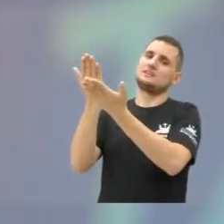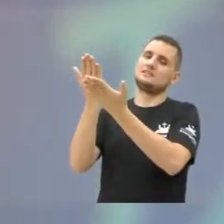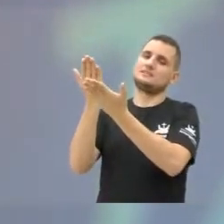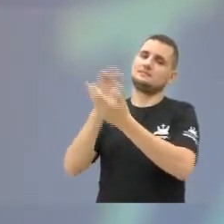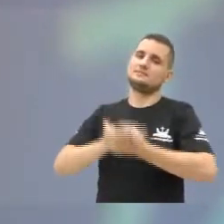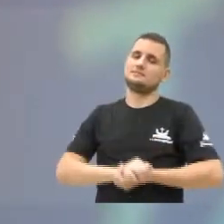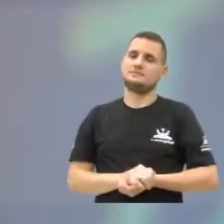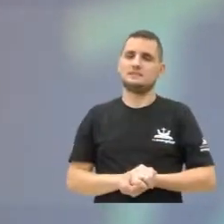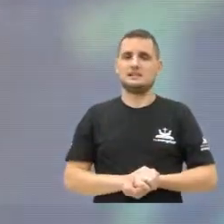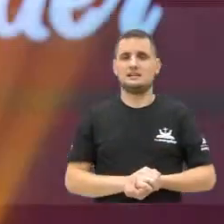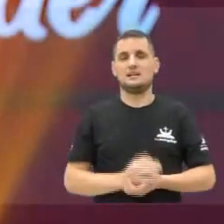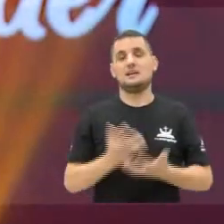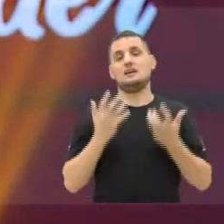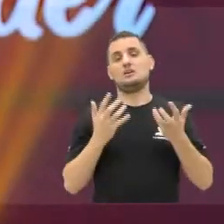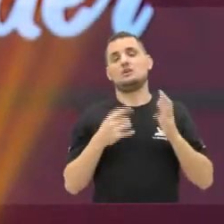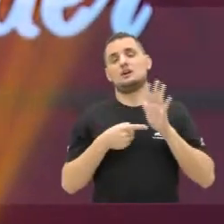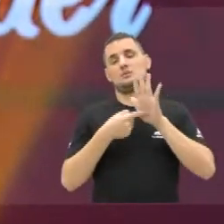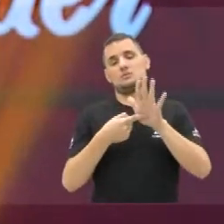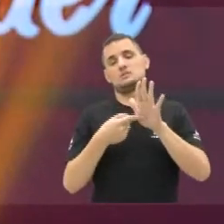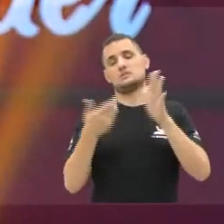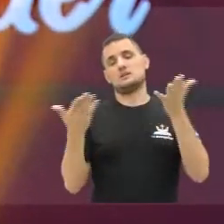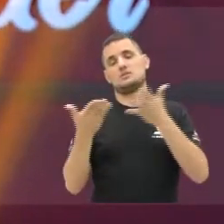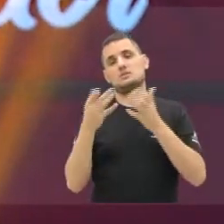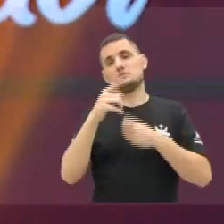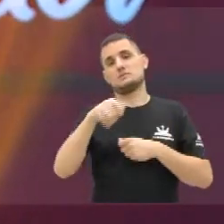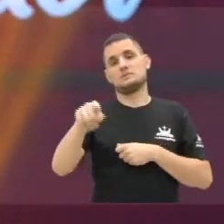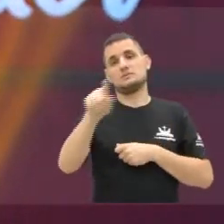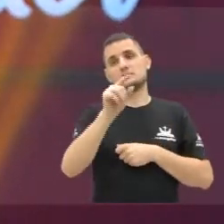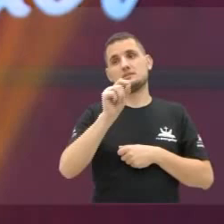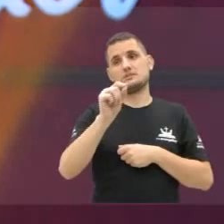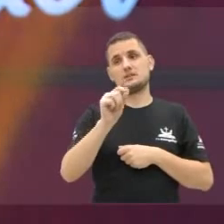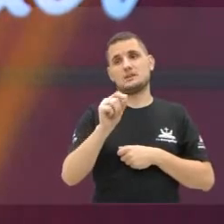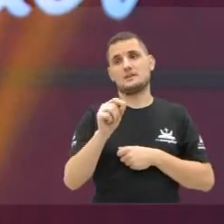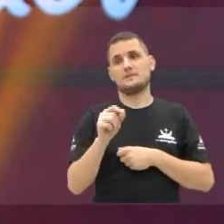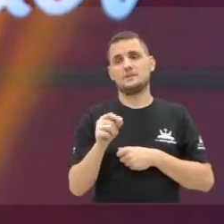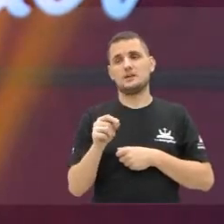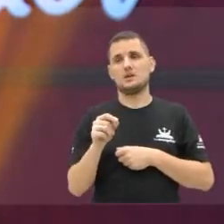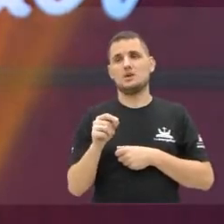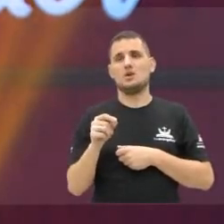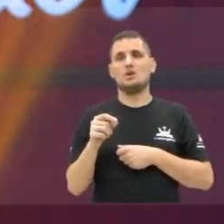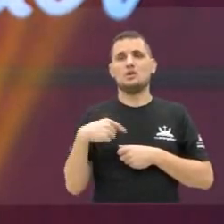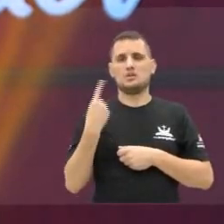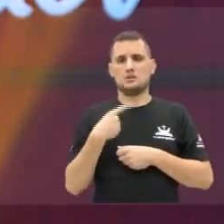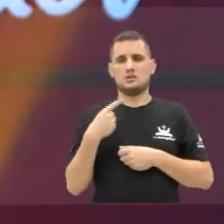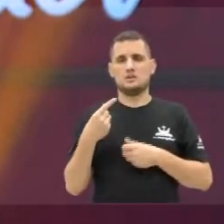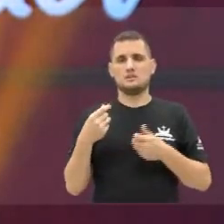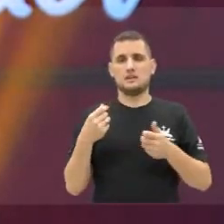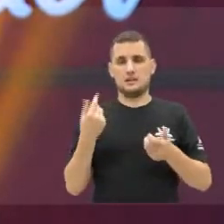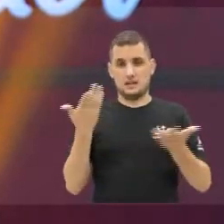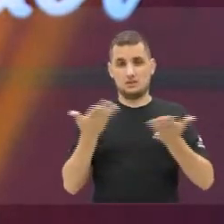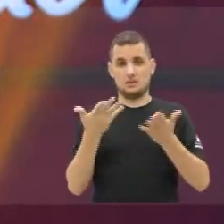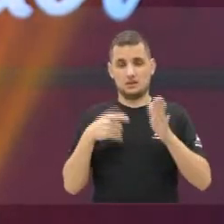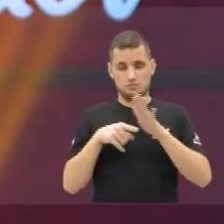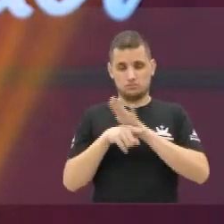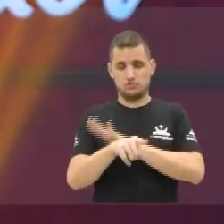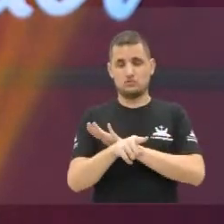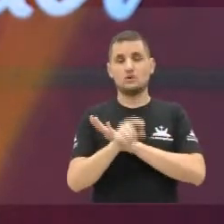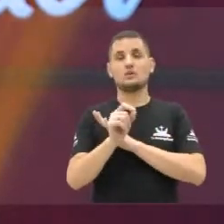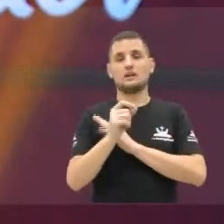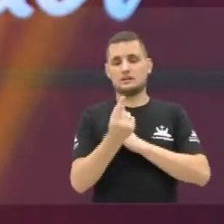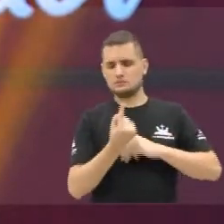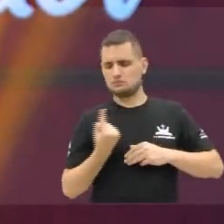Eu quero falar com você hoje sobre o... Eu quero aprofundar, o Tanu já deu essa introdução, quero aprofundar sobre solidão.